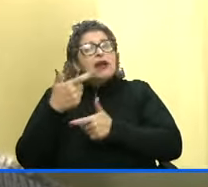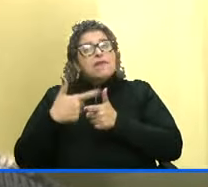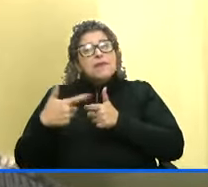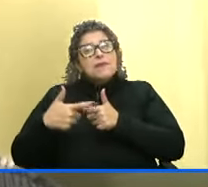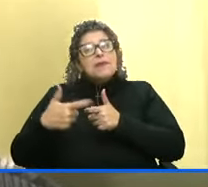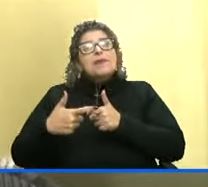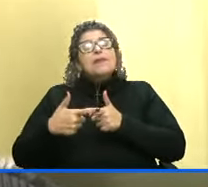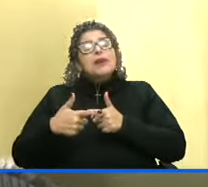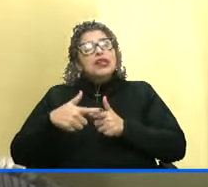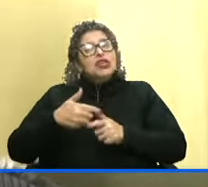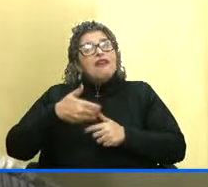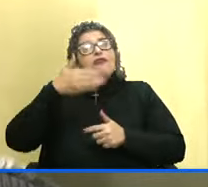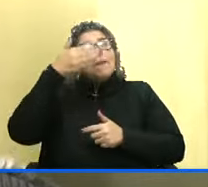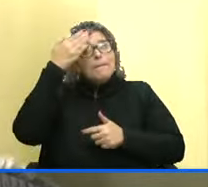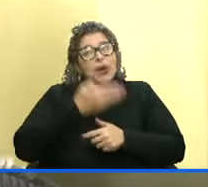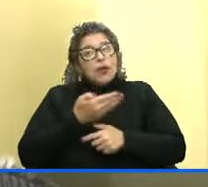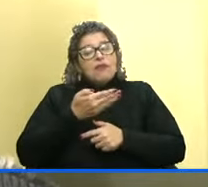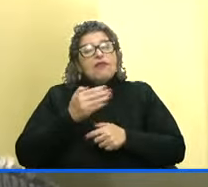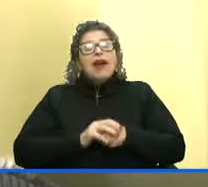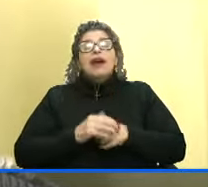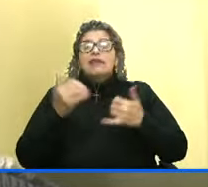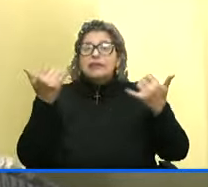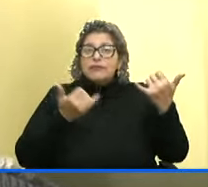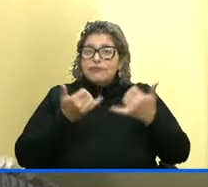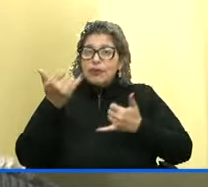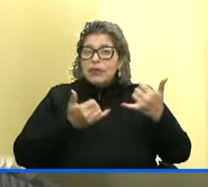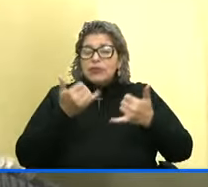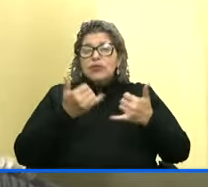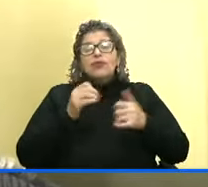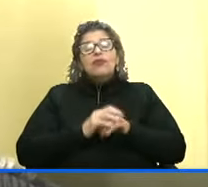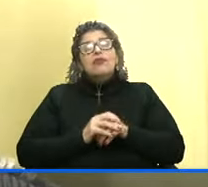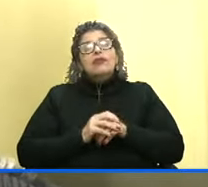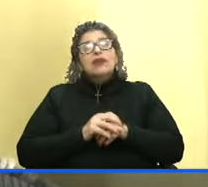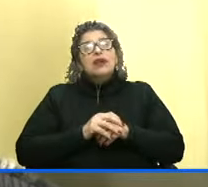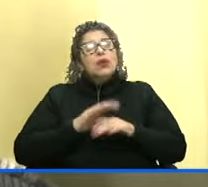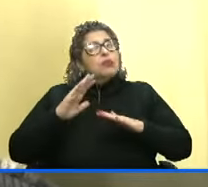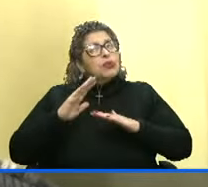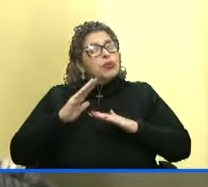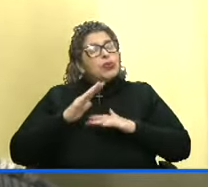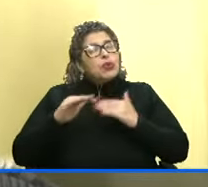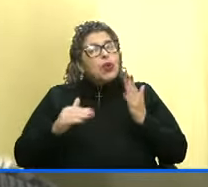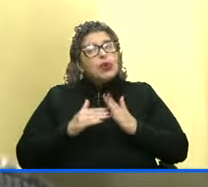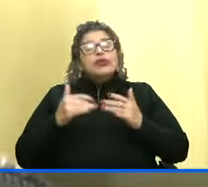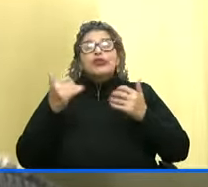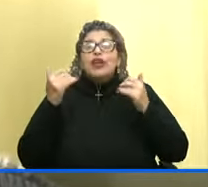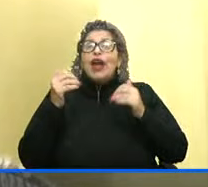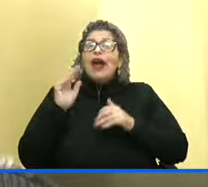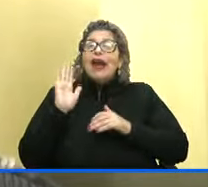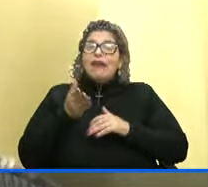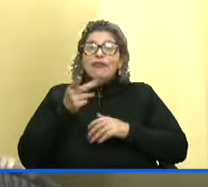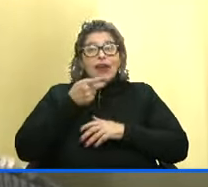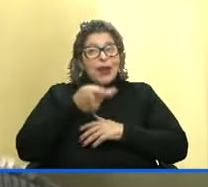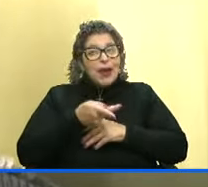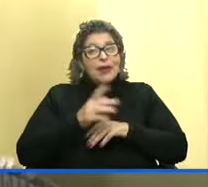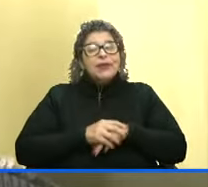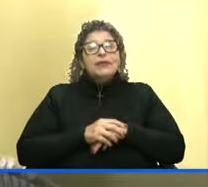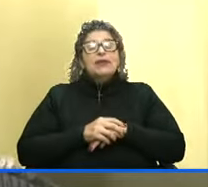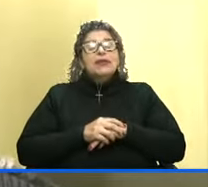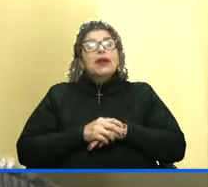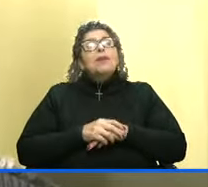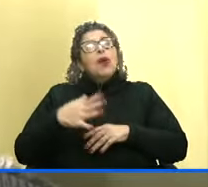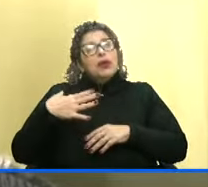como constatado pelos dados trazidos por vocês todos aqui no início, eu ouvi atentamente. Contem comigo na Câmara